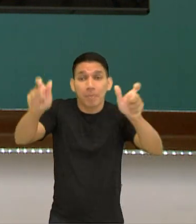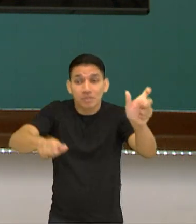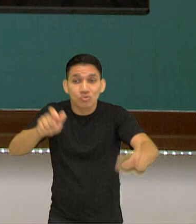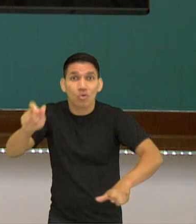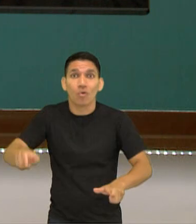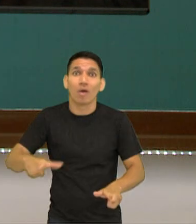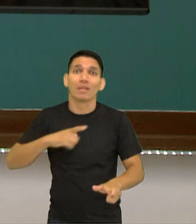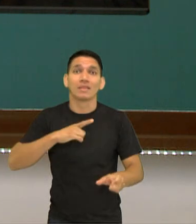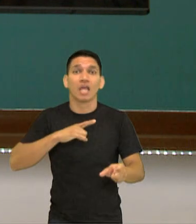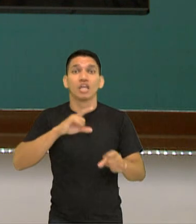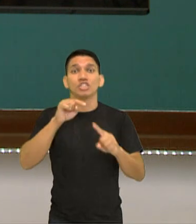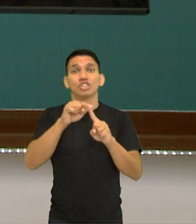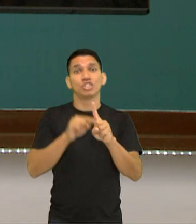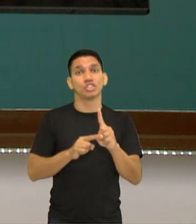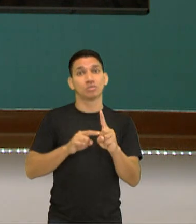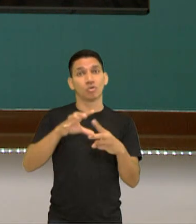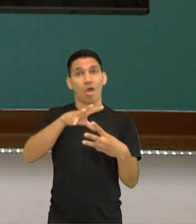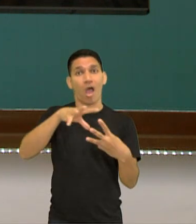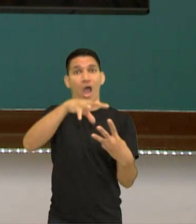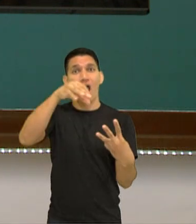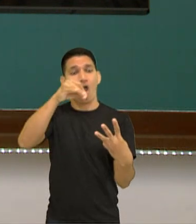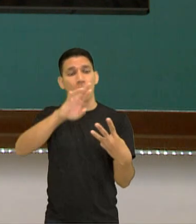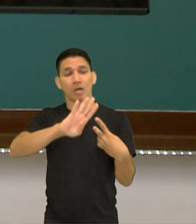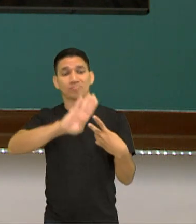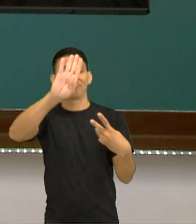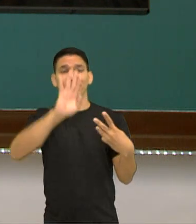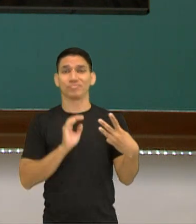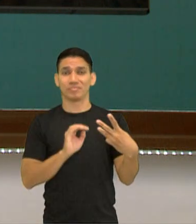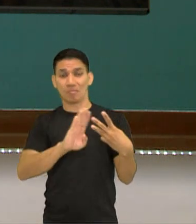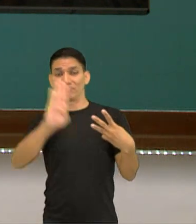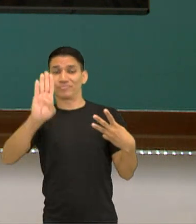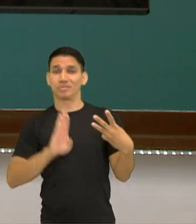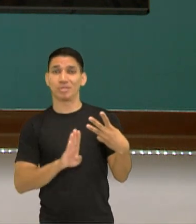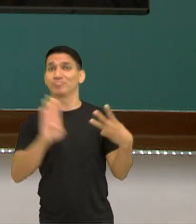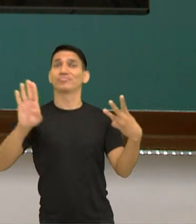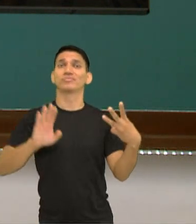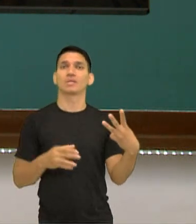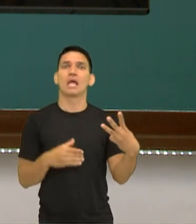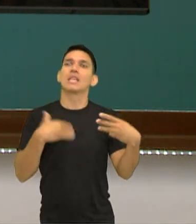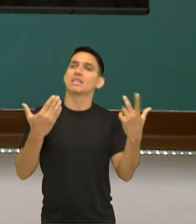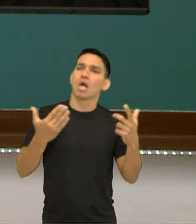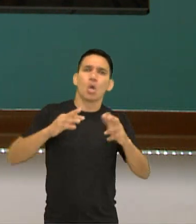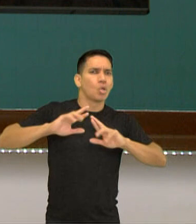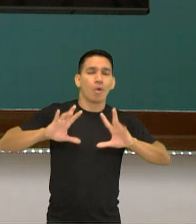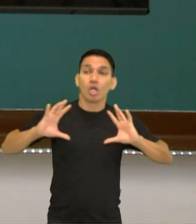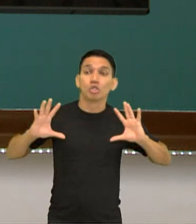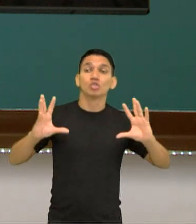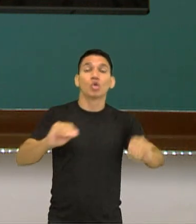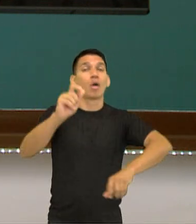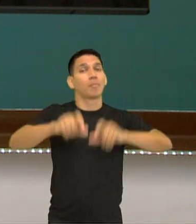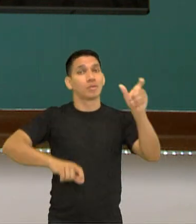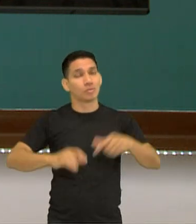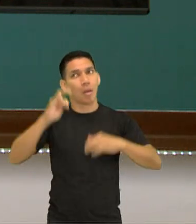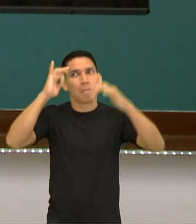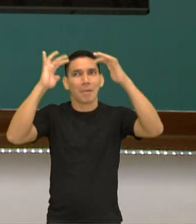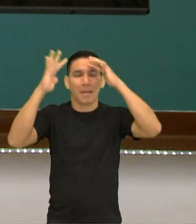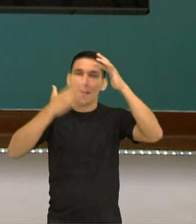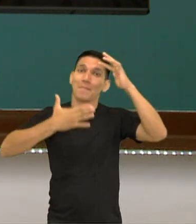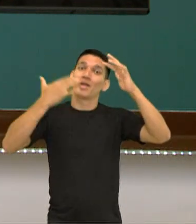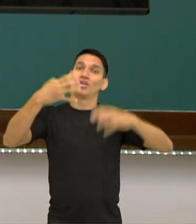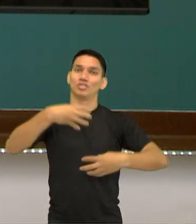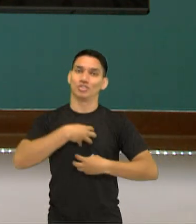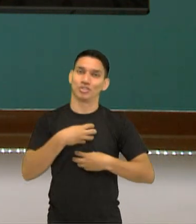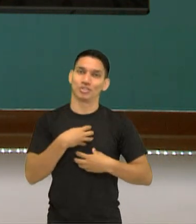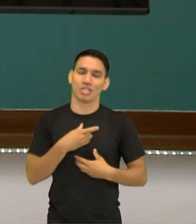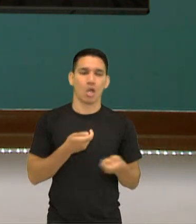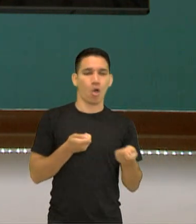mais acentuado, certo? Então, não é todo mundo que consegue pensar as melhores formas de se governar